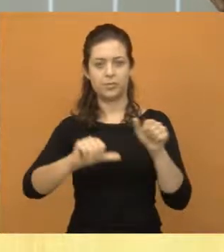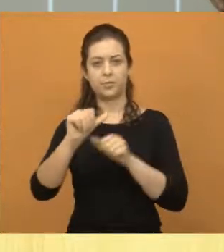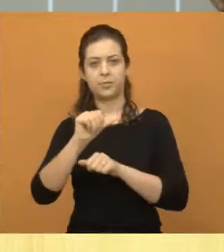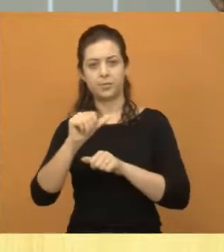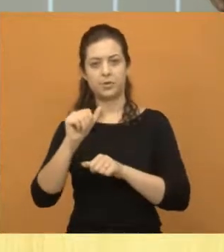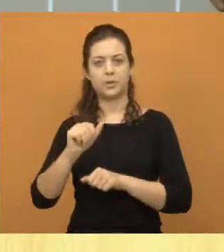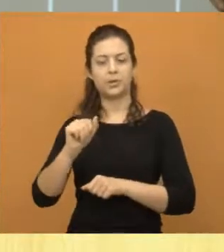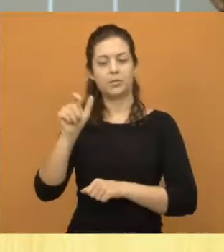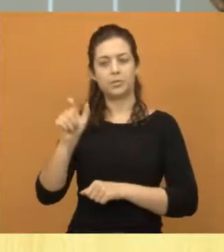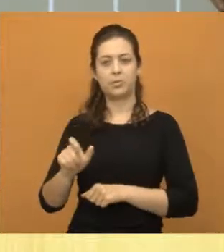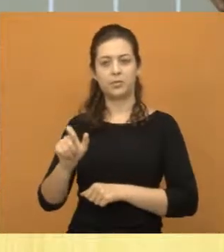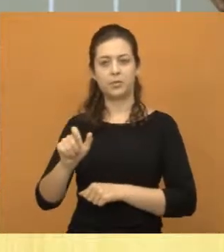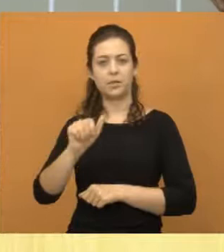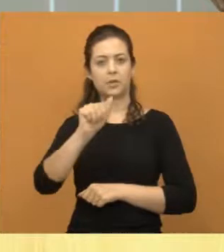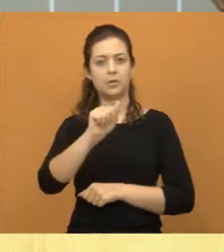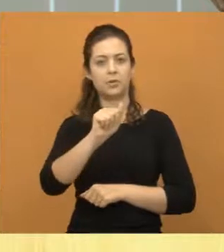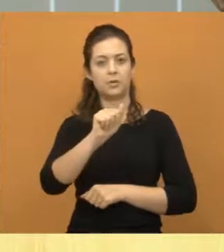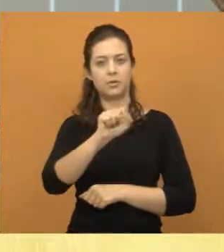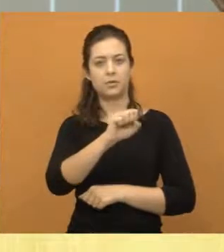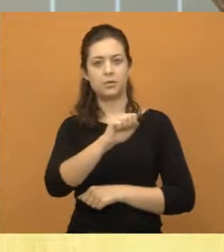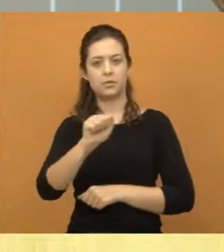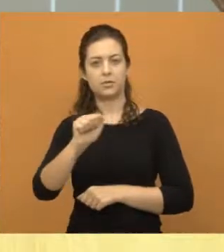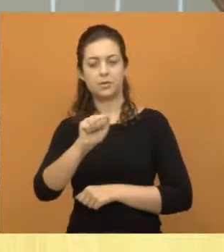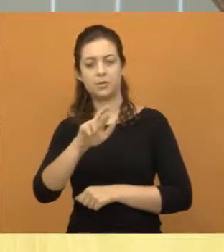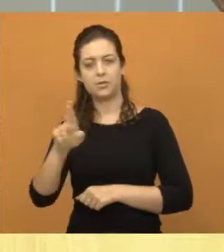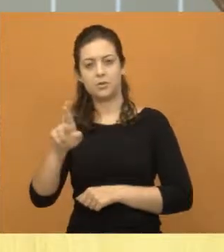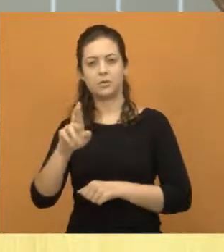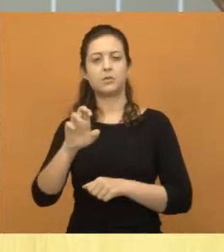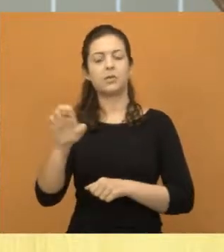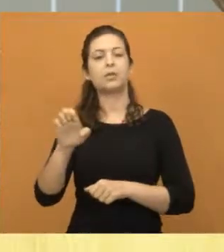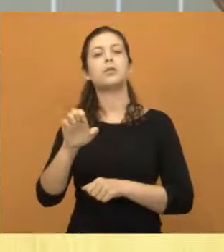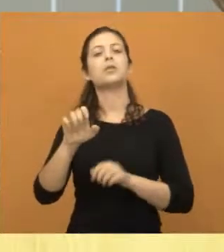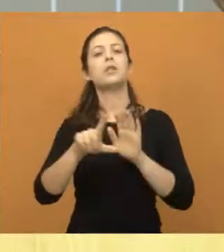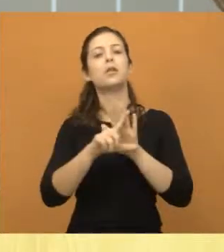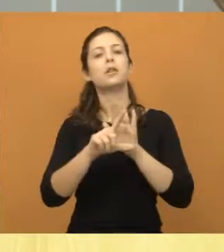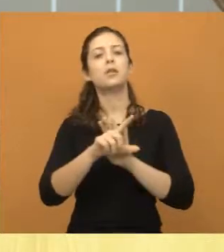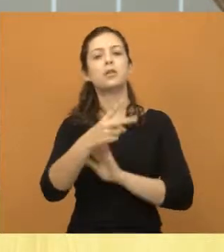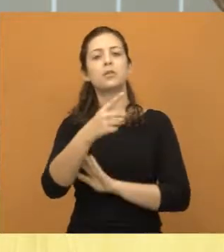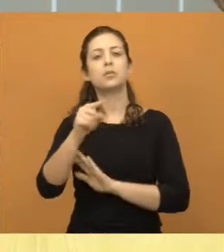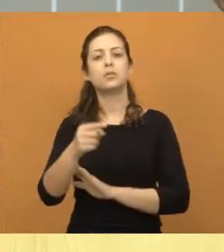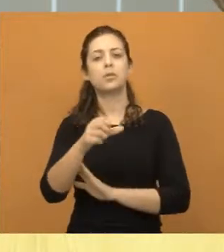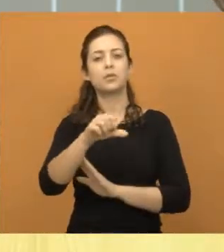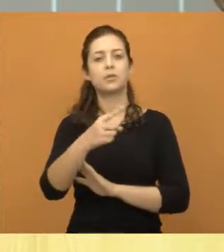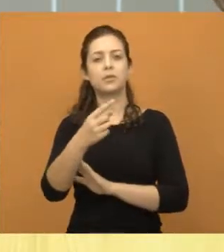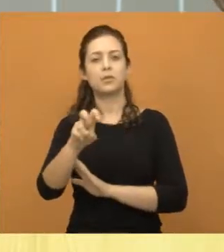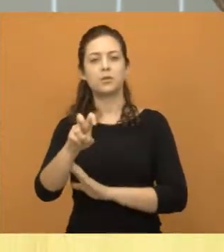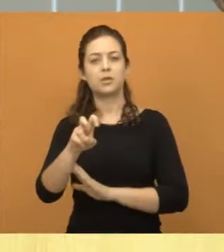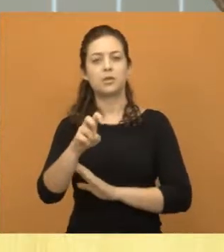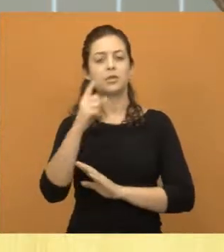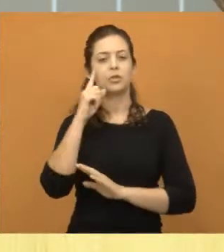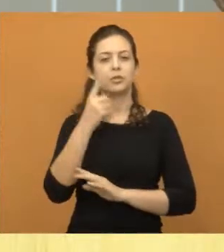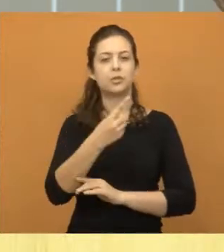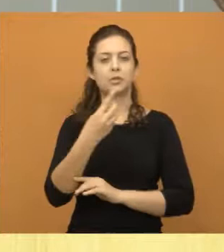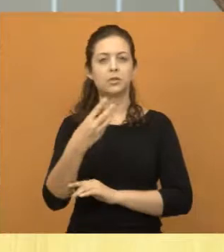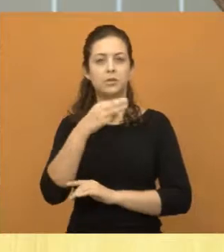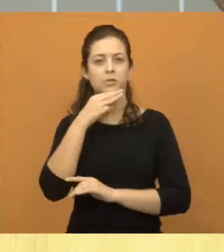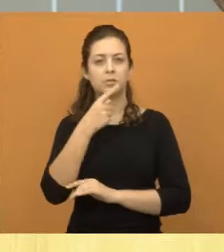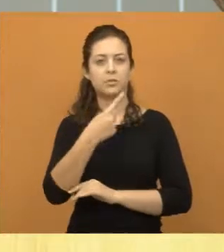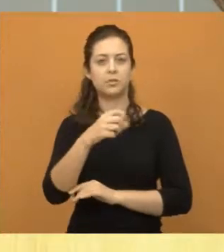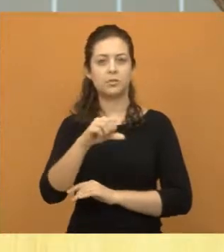Serviço Autônomo de Água e Esgoto de Jacareí, disposta na Lei Municipal número 2.915, de 13 de março